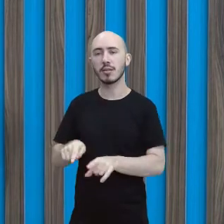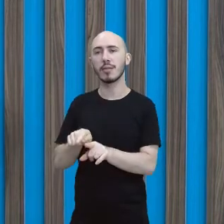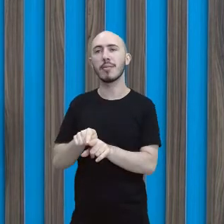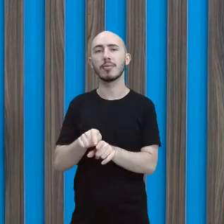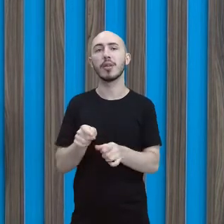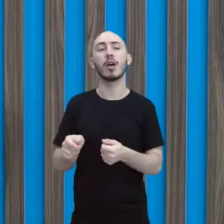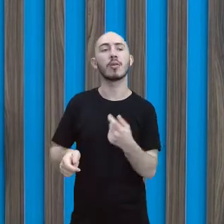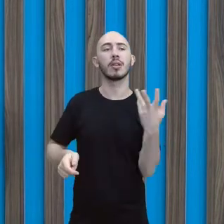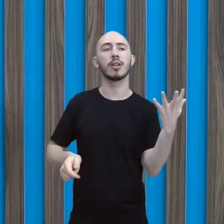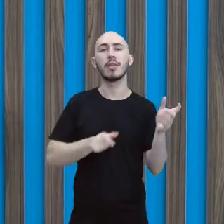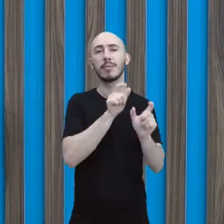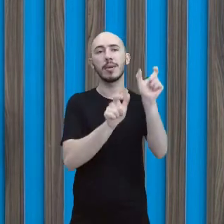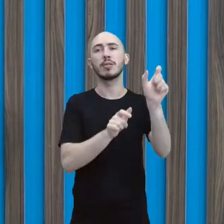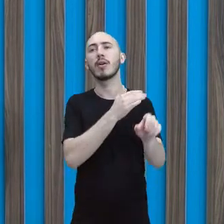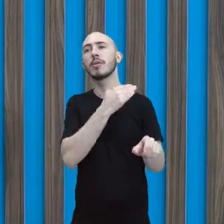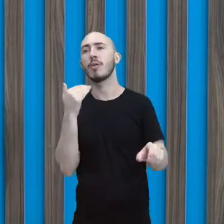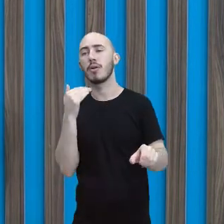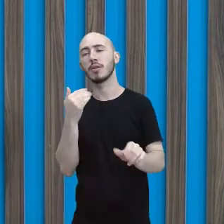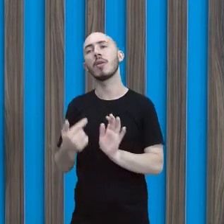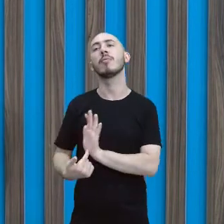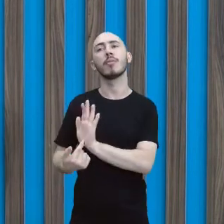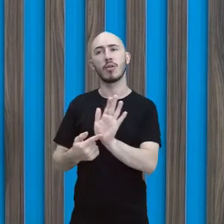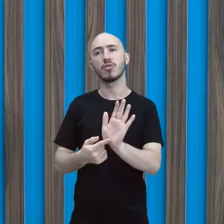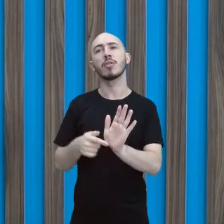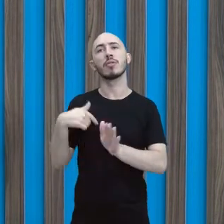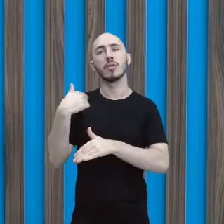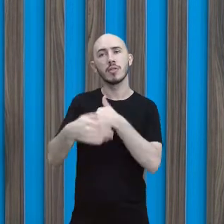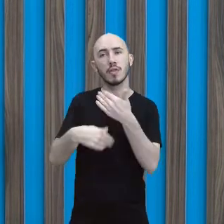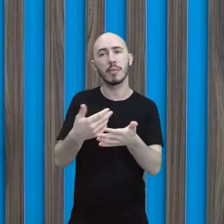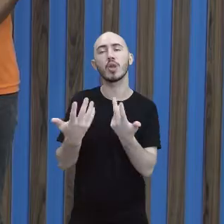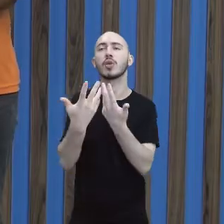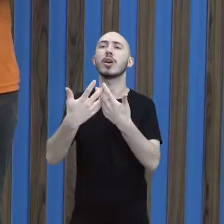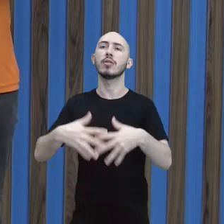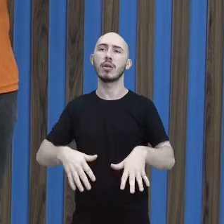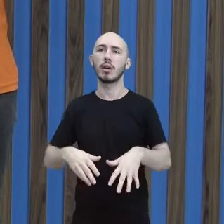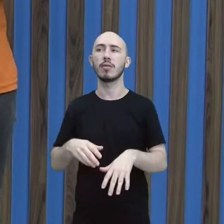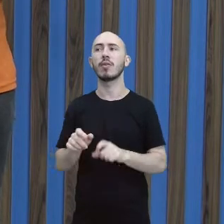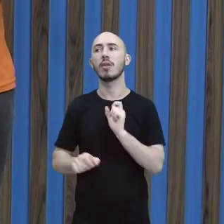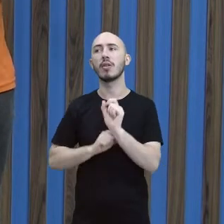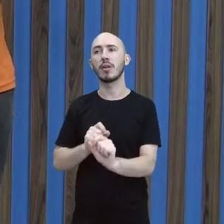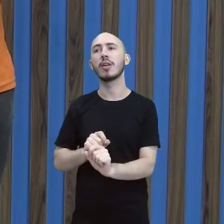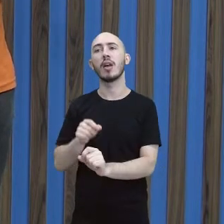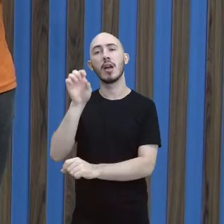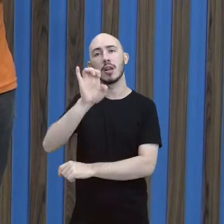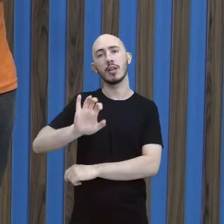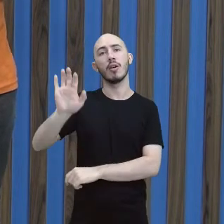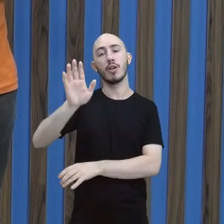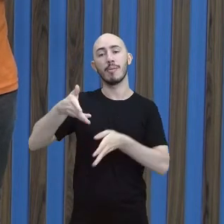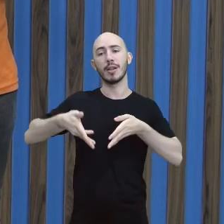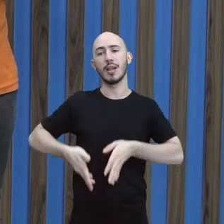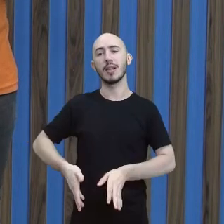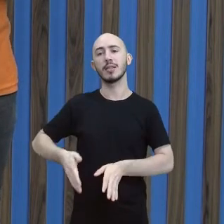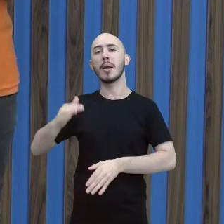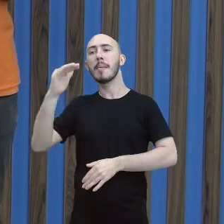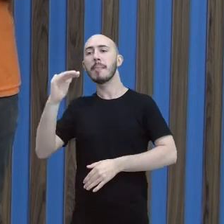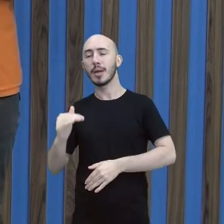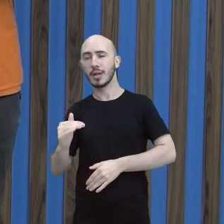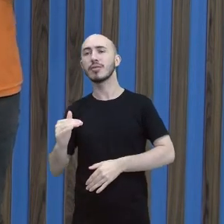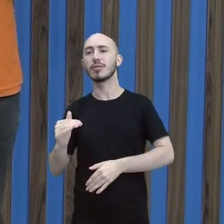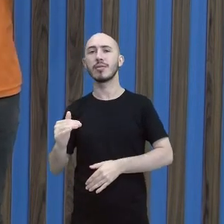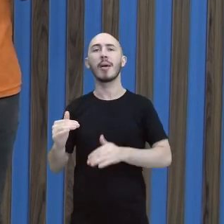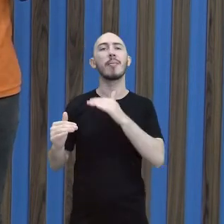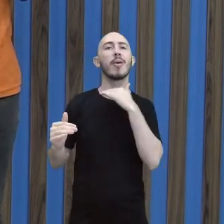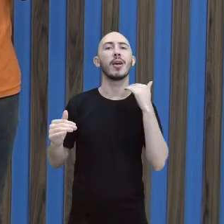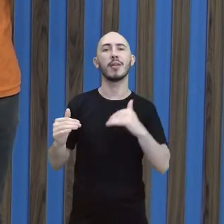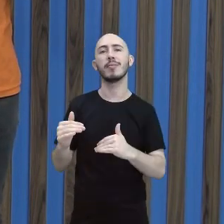o crescimento natural. Beleza, gente? Ou seja, está nascendo menos gente lá na Europa, na verdade, está morrendo mais e